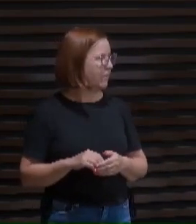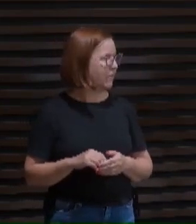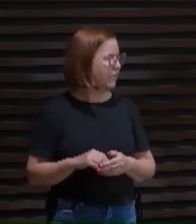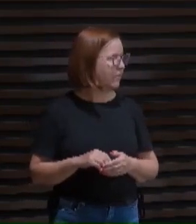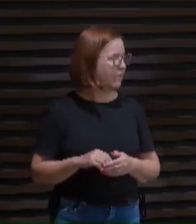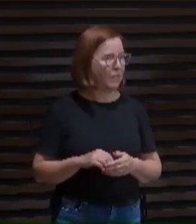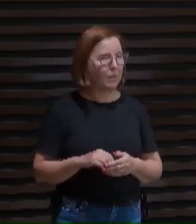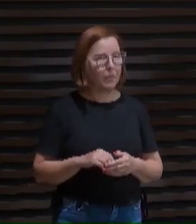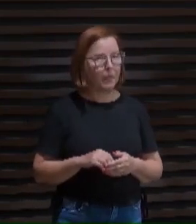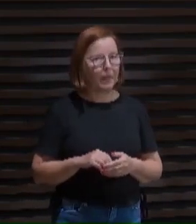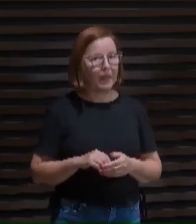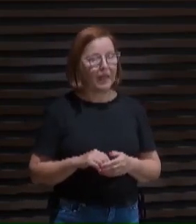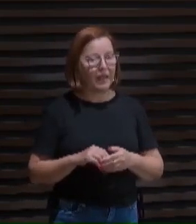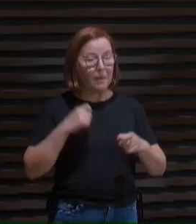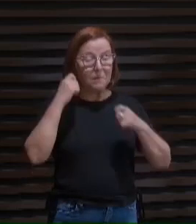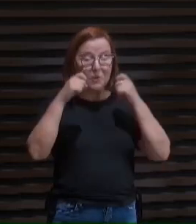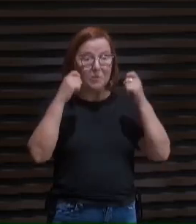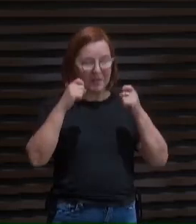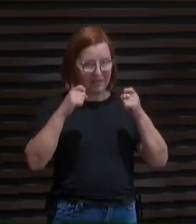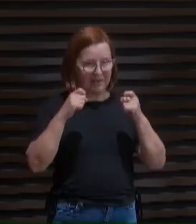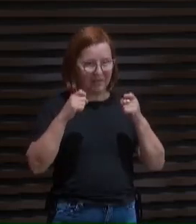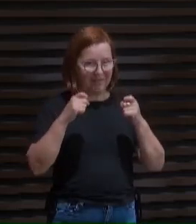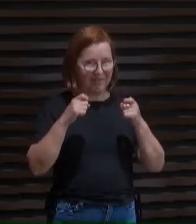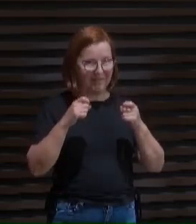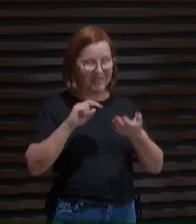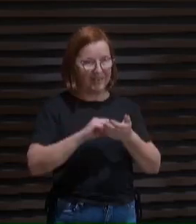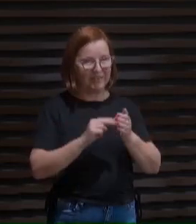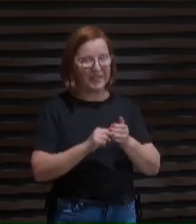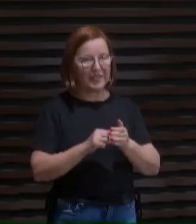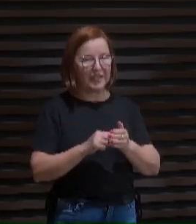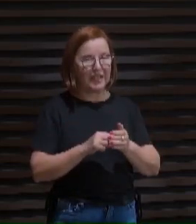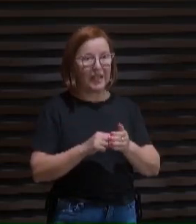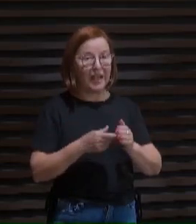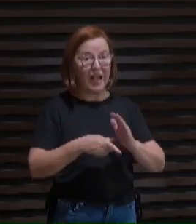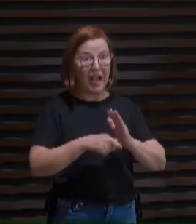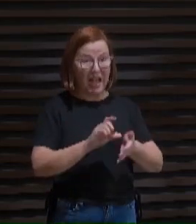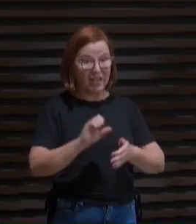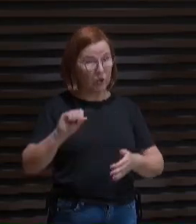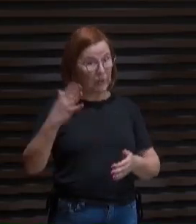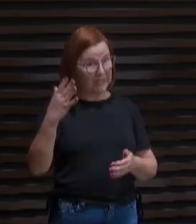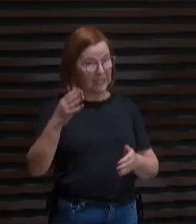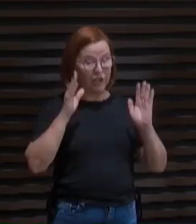pré-ocupação? É você ficar preocupado com um negócio que não aconteceu e que provavelmente não vai acontecer.